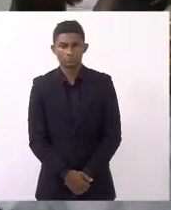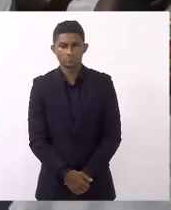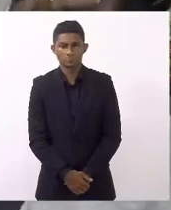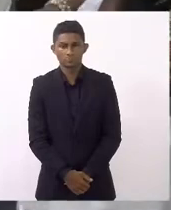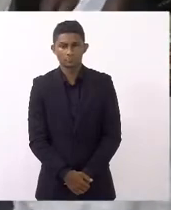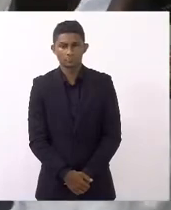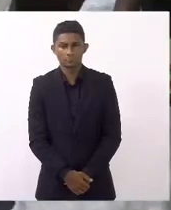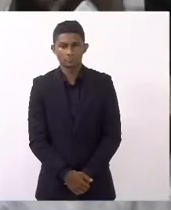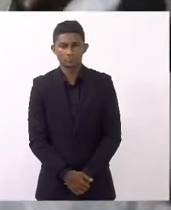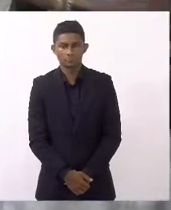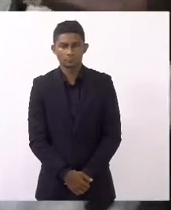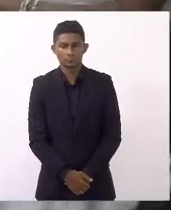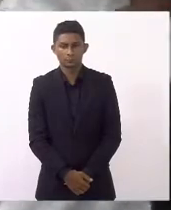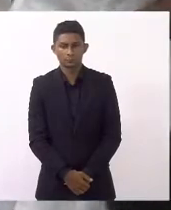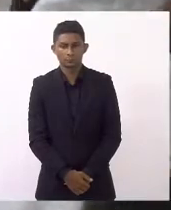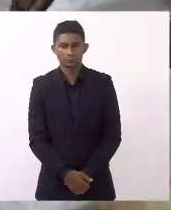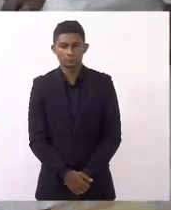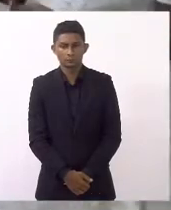E aí